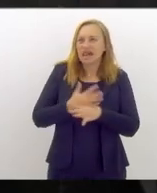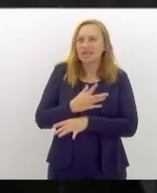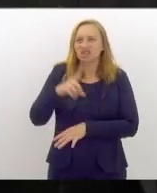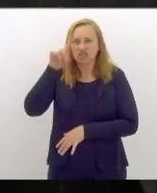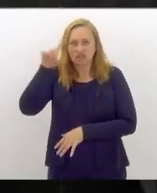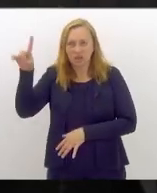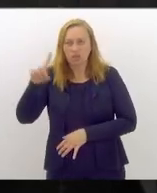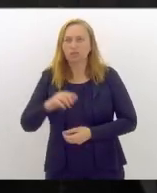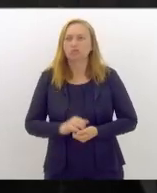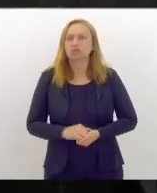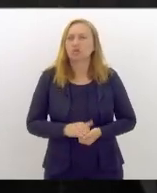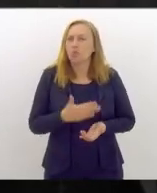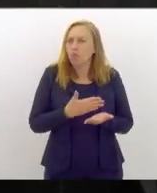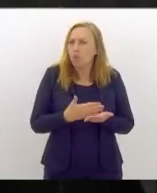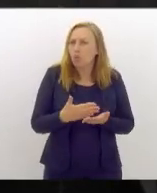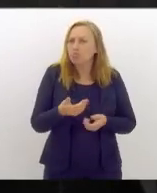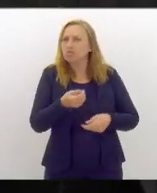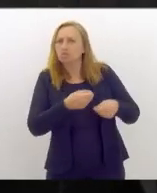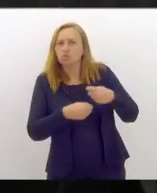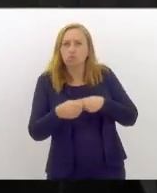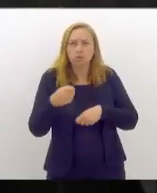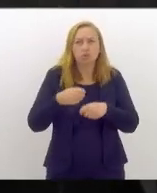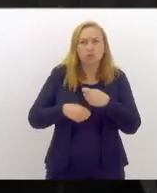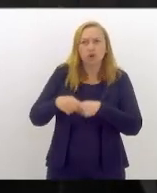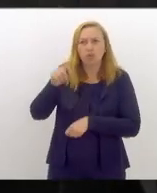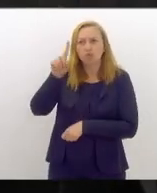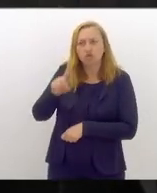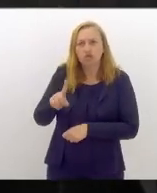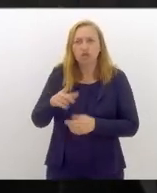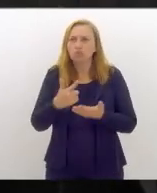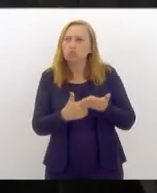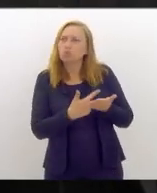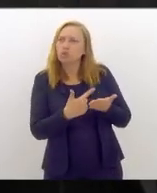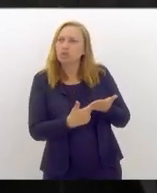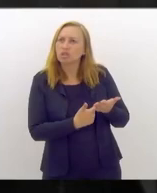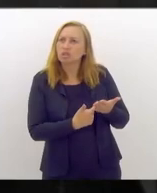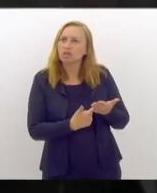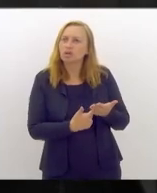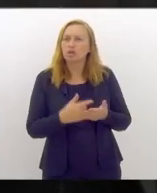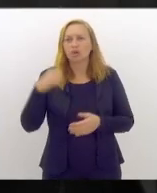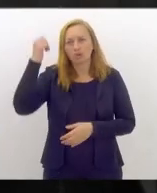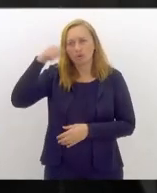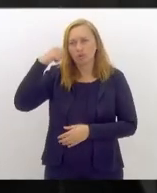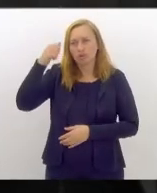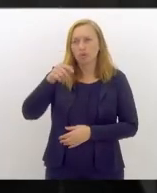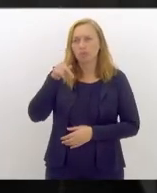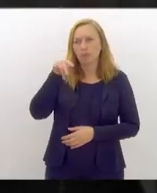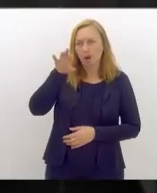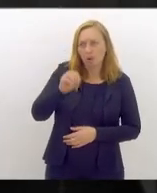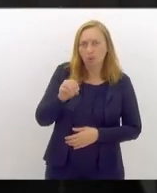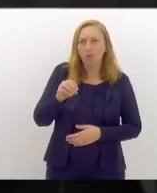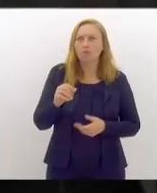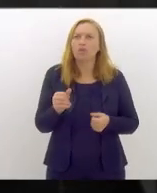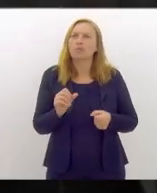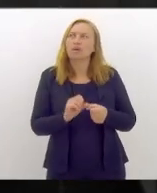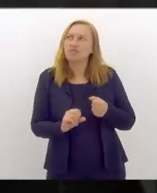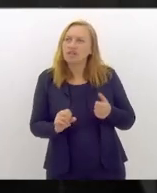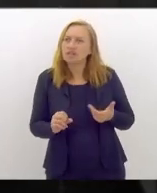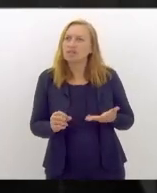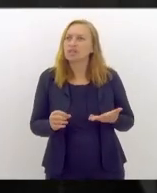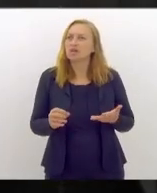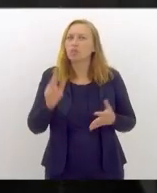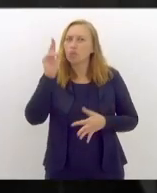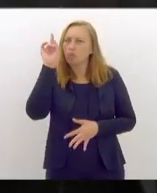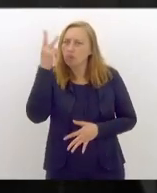e eu comecei a negociar os direitos desse livro com o autor Paulo Lins para tentar fazer uma